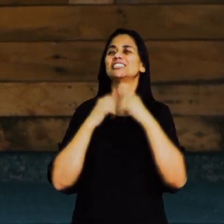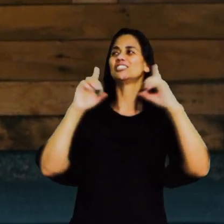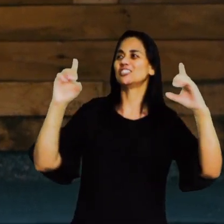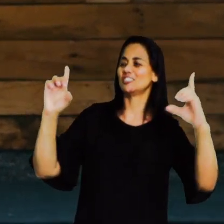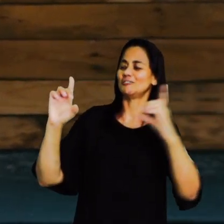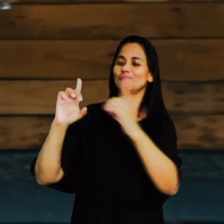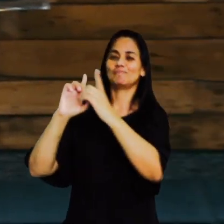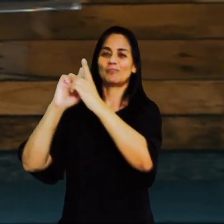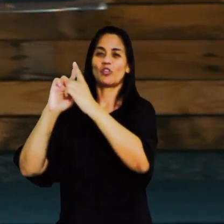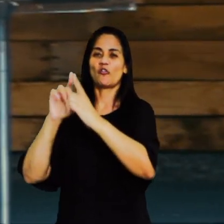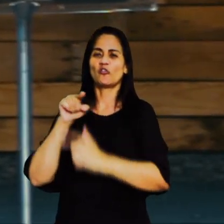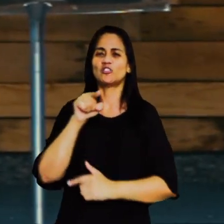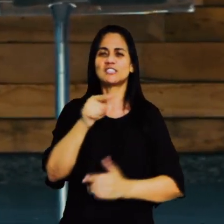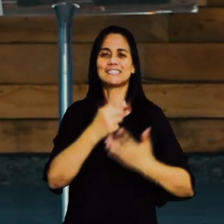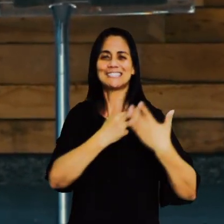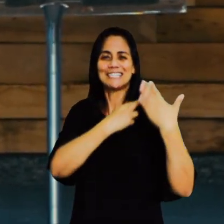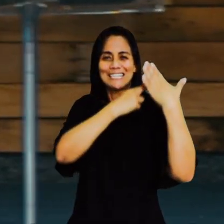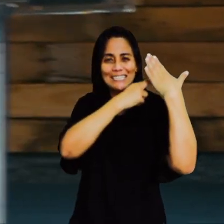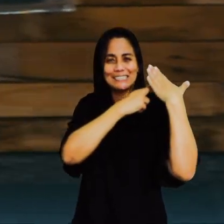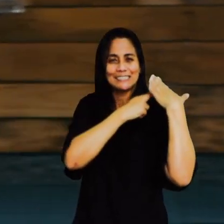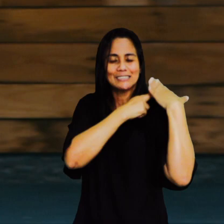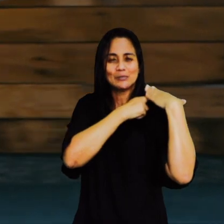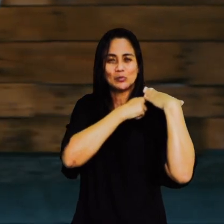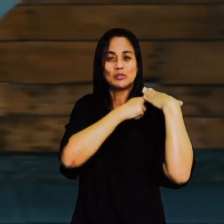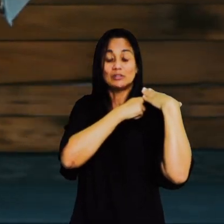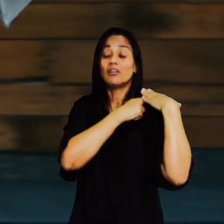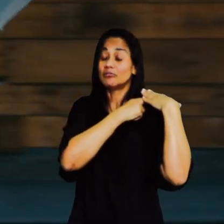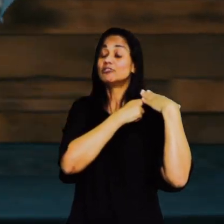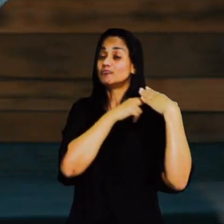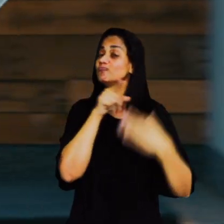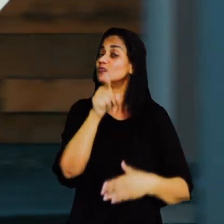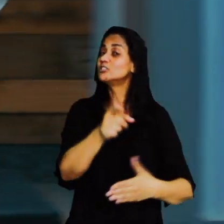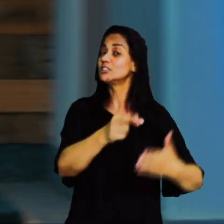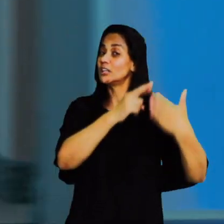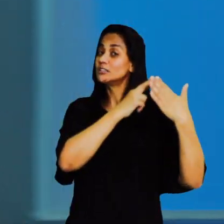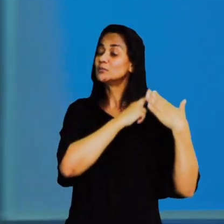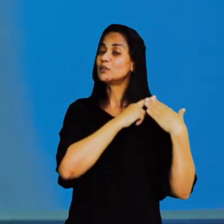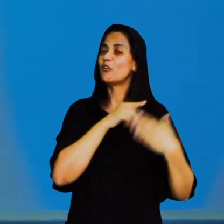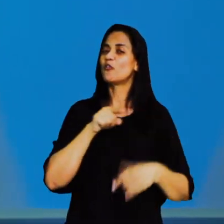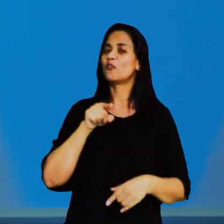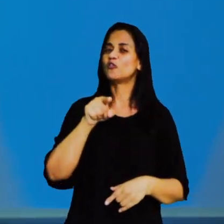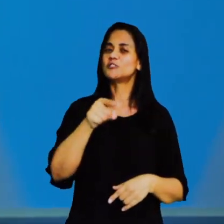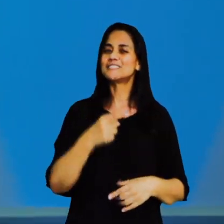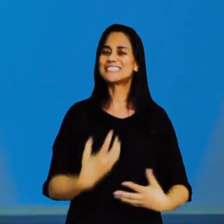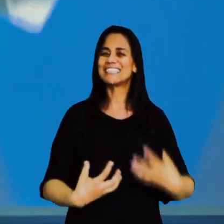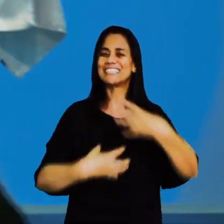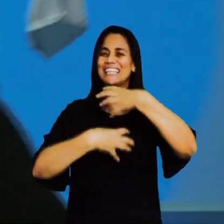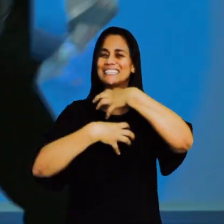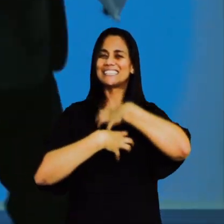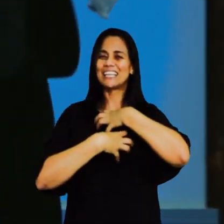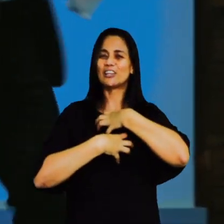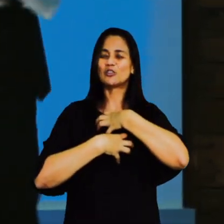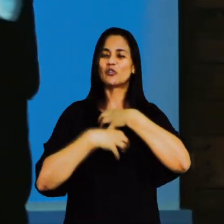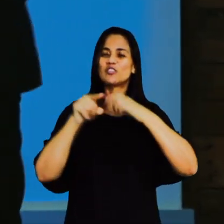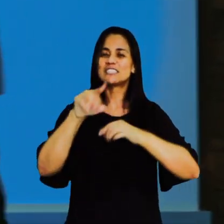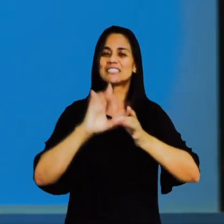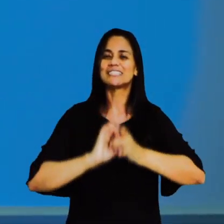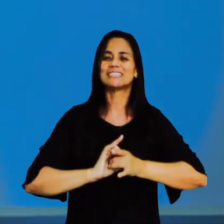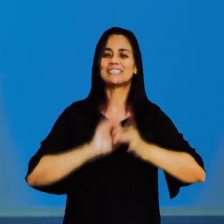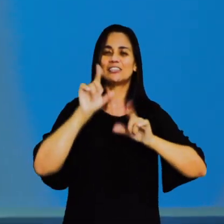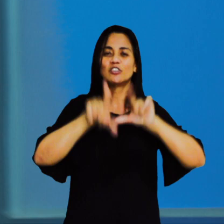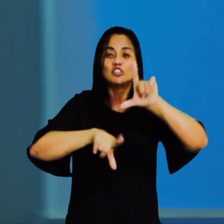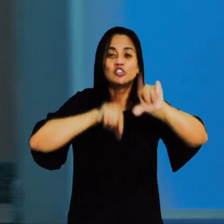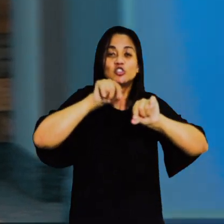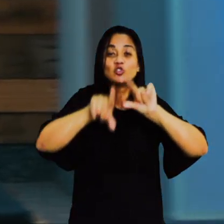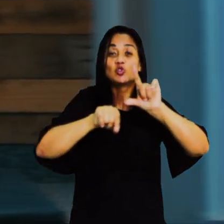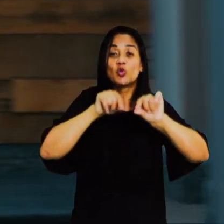de chegar perto de Deus. Isso não isenta o meu poder de escolha de me aprofundar em um relacionamento